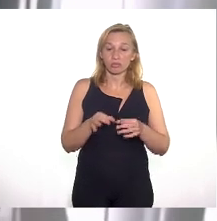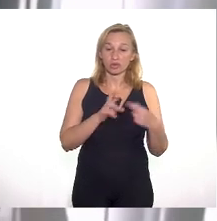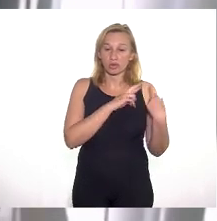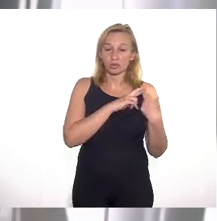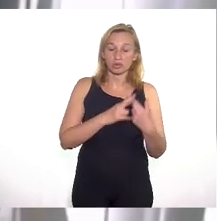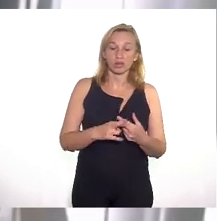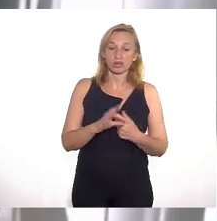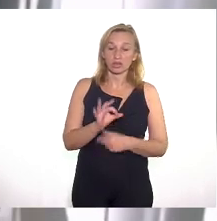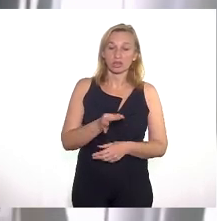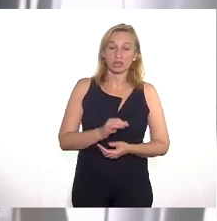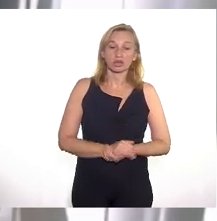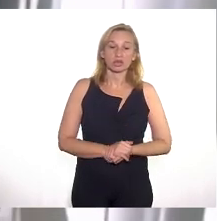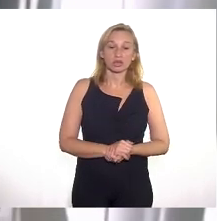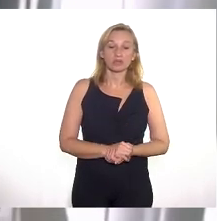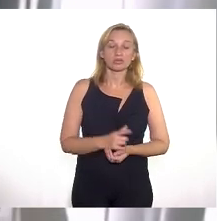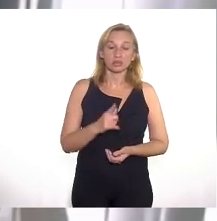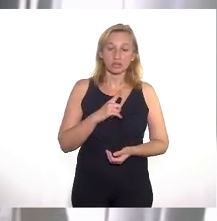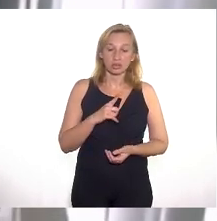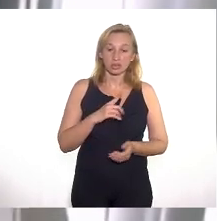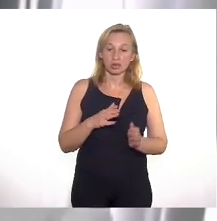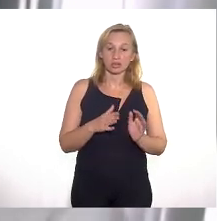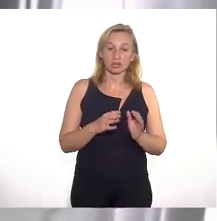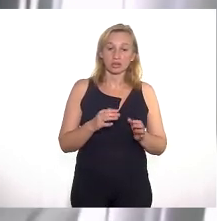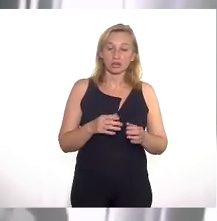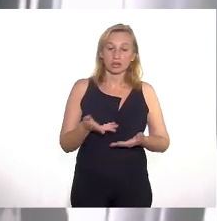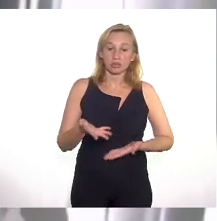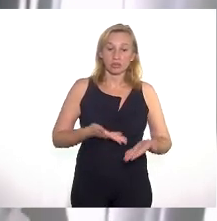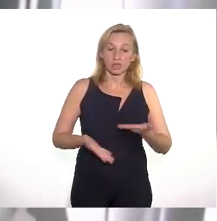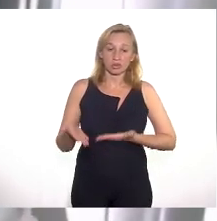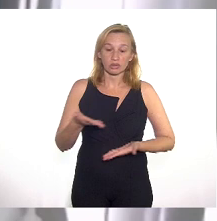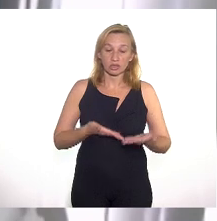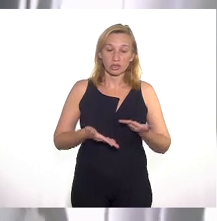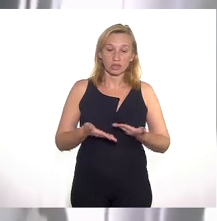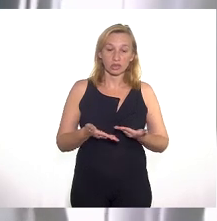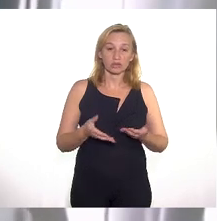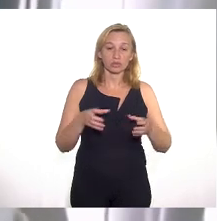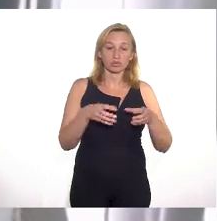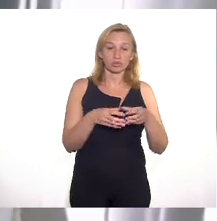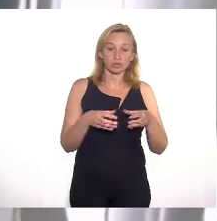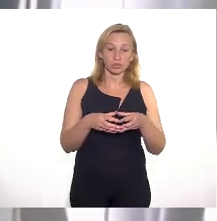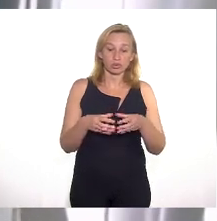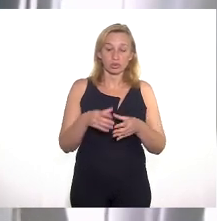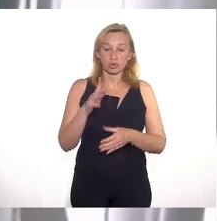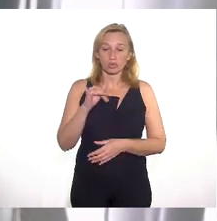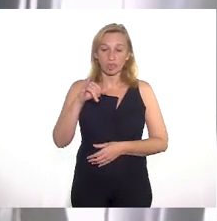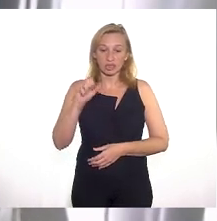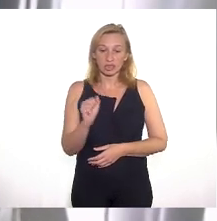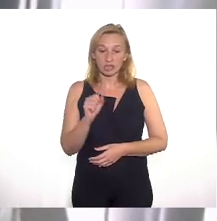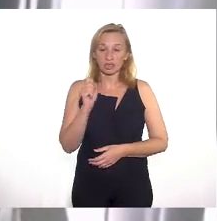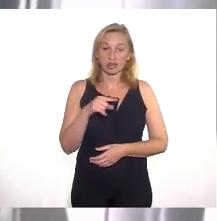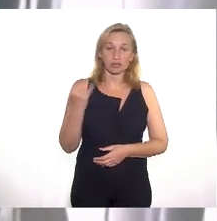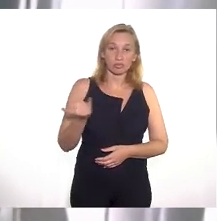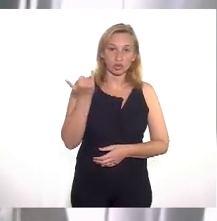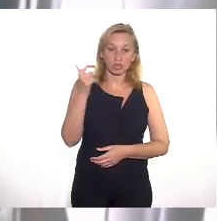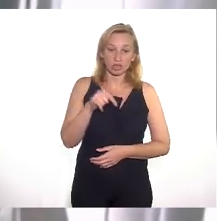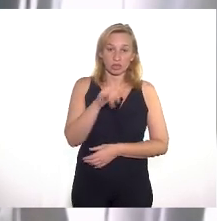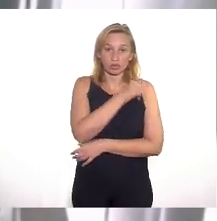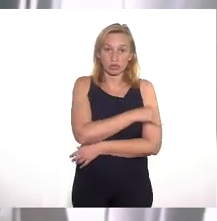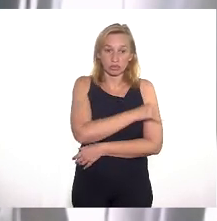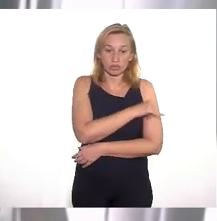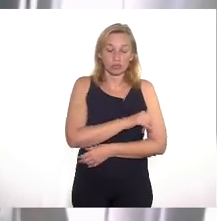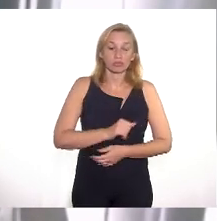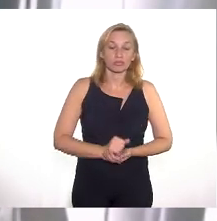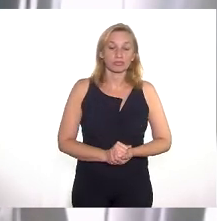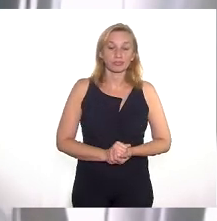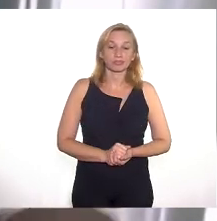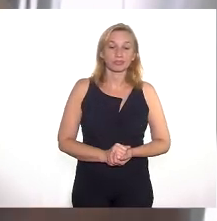você assinala, ter também um protagonismo, uma participação dos comitês de bacias, que são muito importantes aqui no Rio de Janeiro, que são